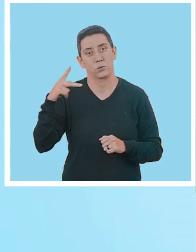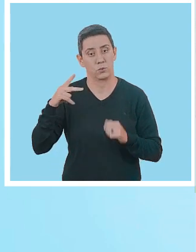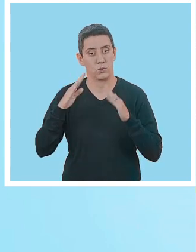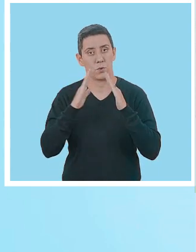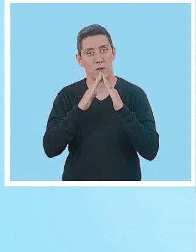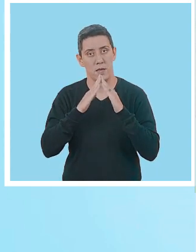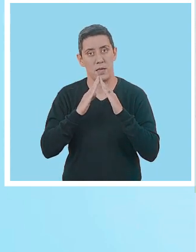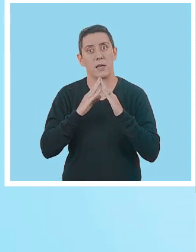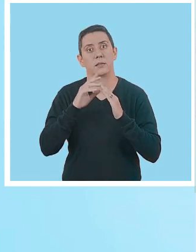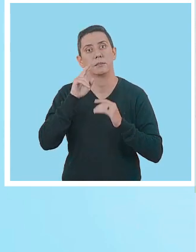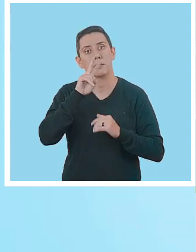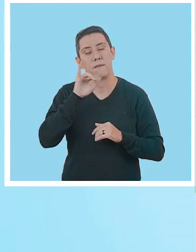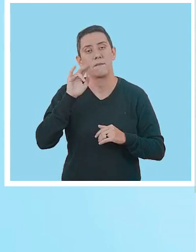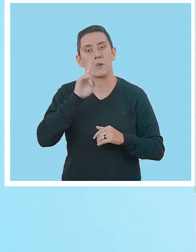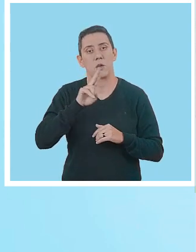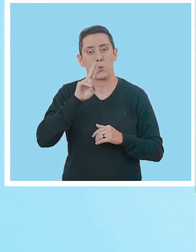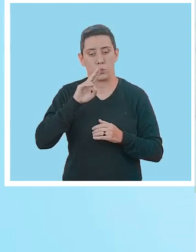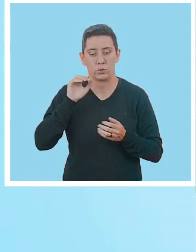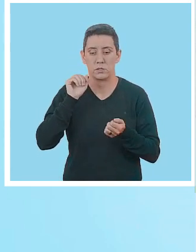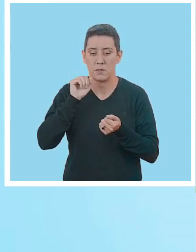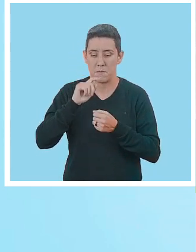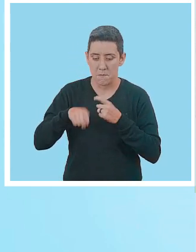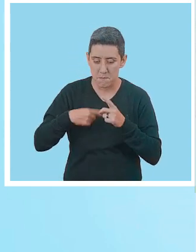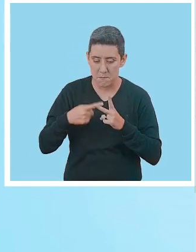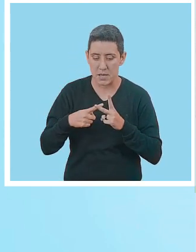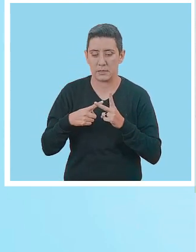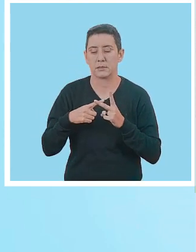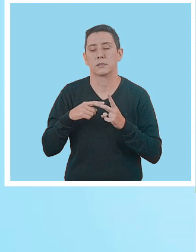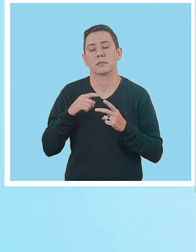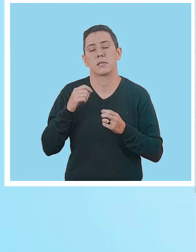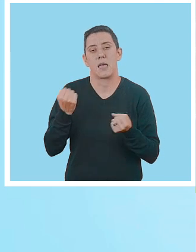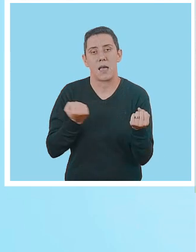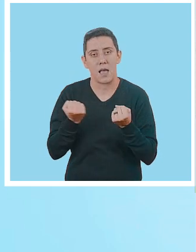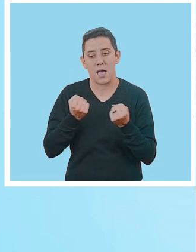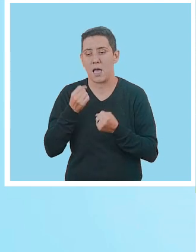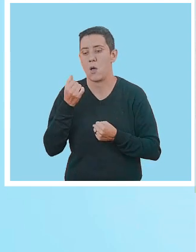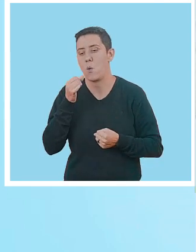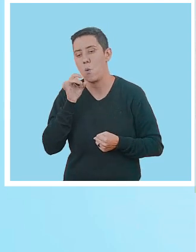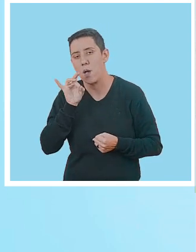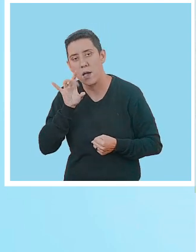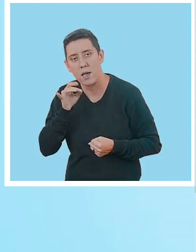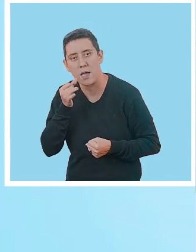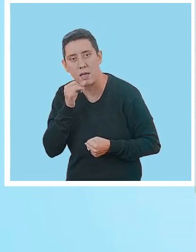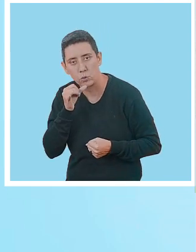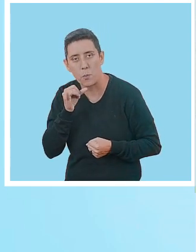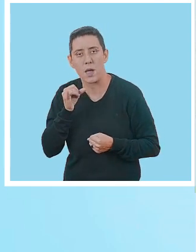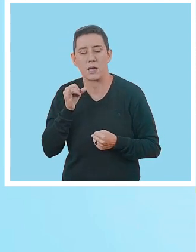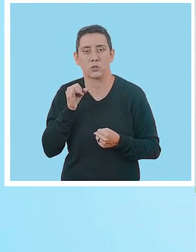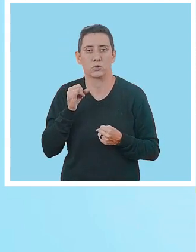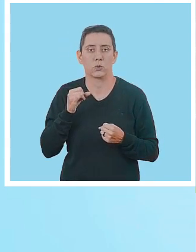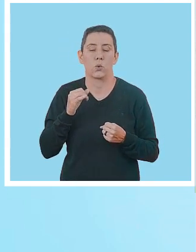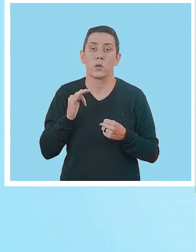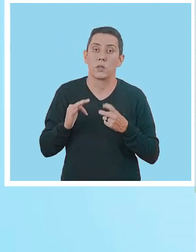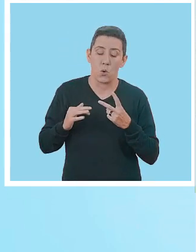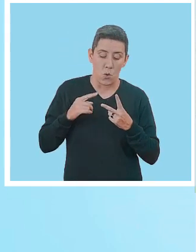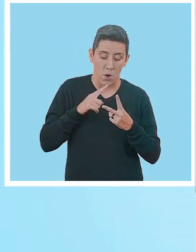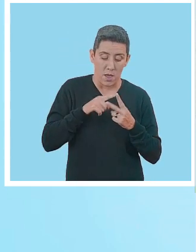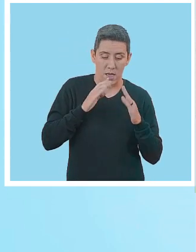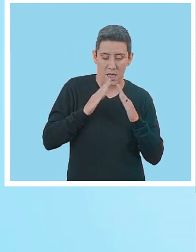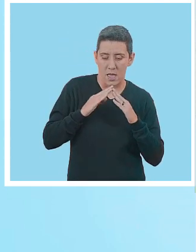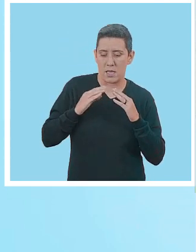casa junto com o veículo elétrico entre outras coisas né então a construção do